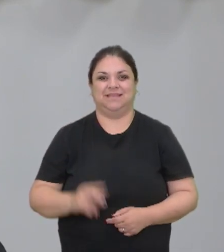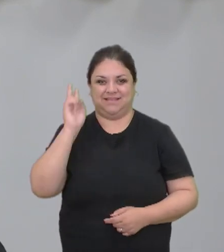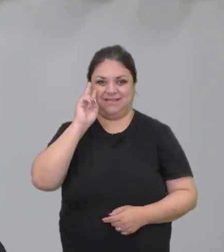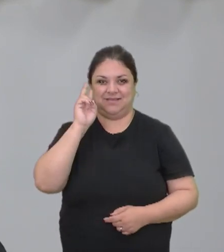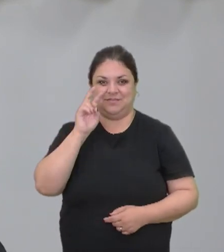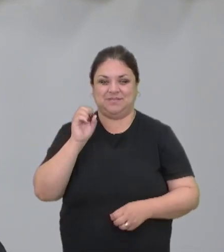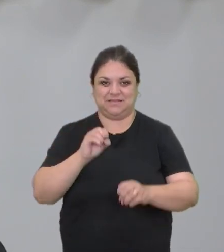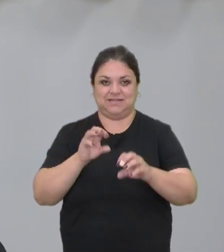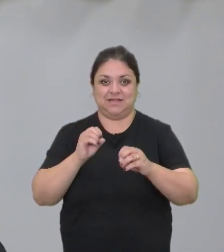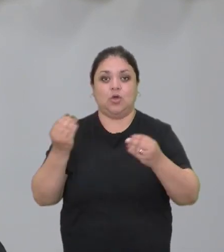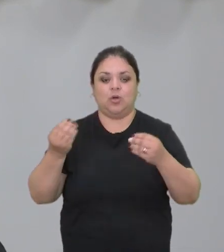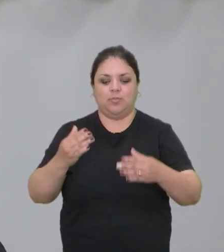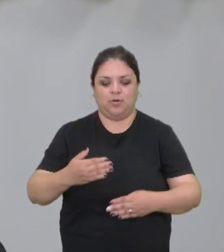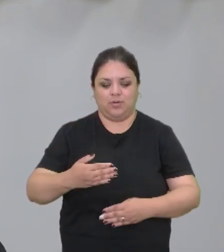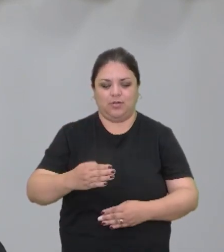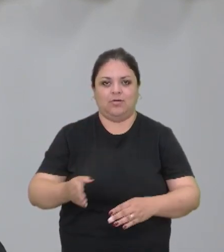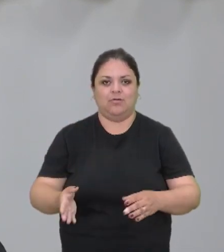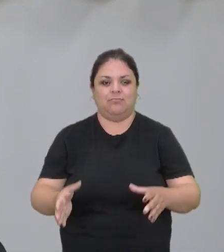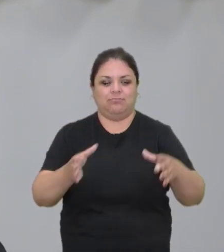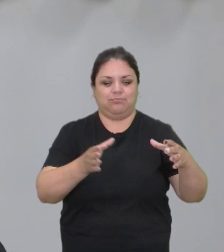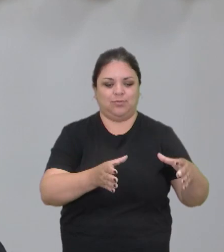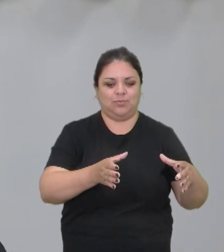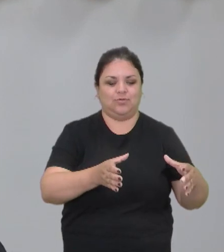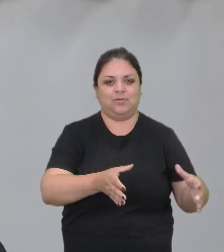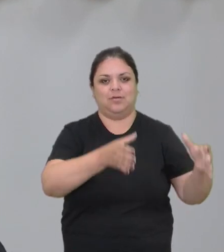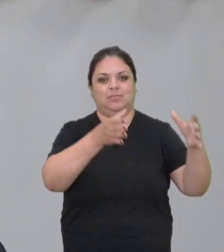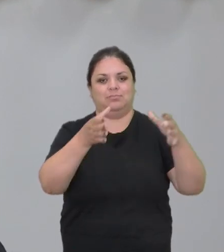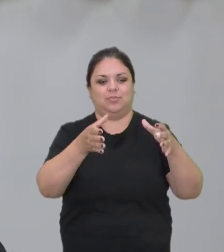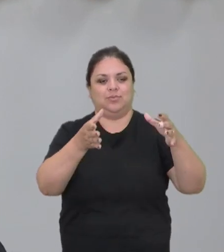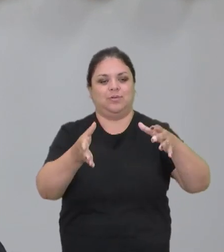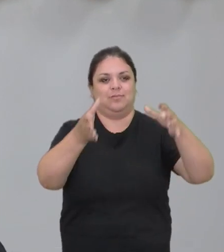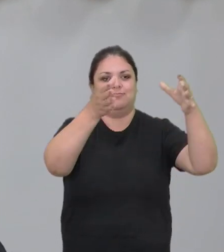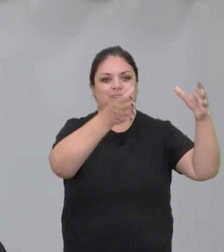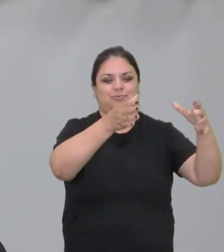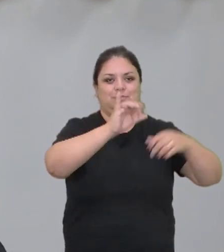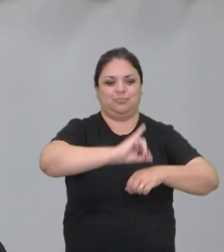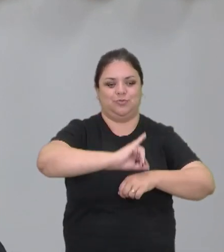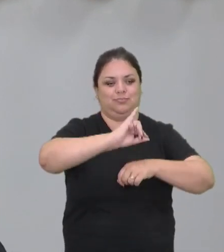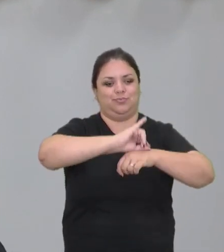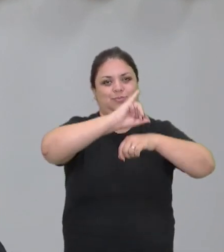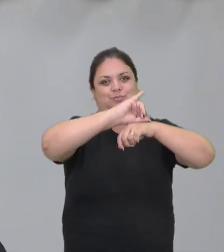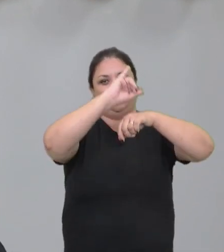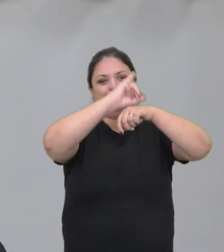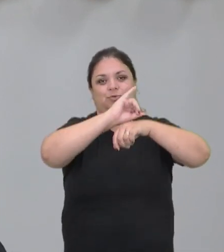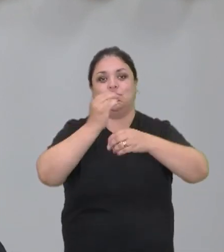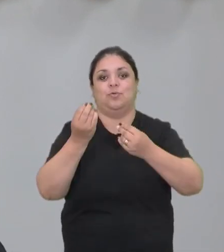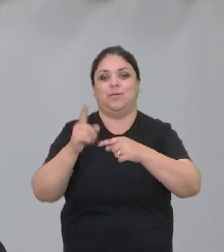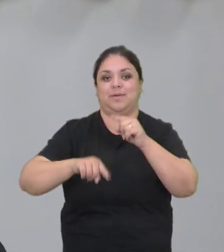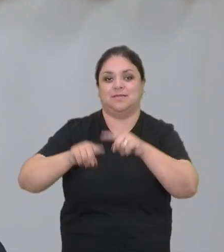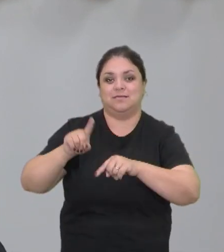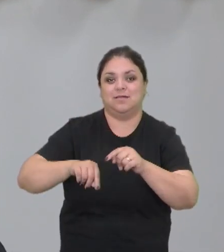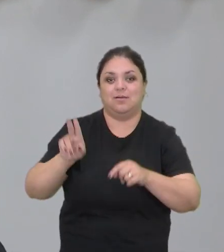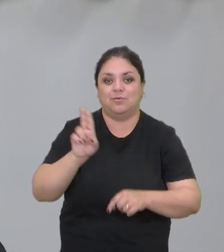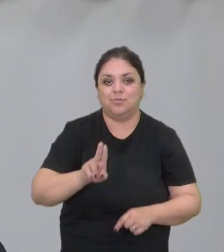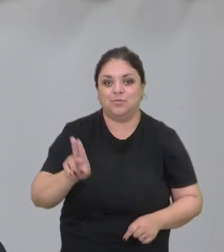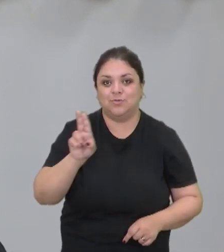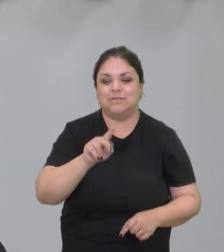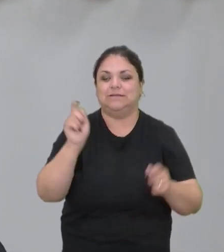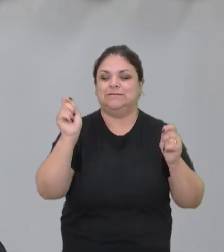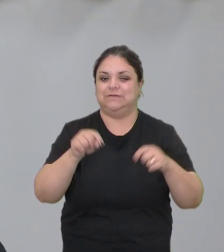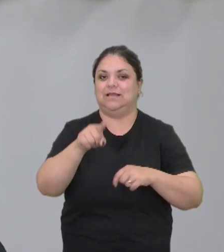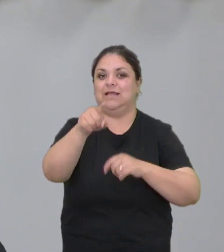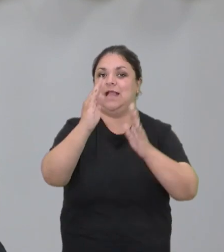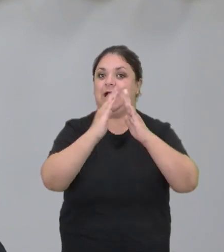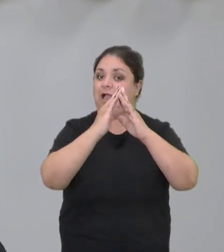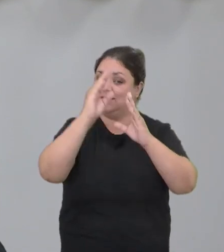composteira. Então, aí, né, a gente apresenta os materiais, né, que podem ser utilizados para vocês montarem uma composteira na casa